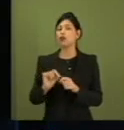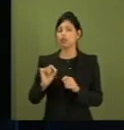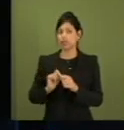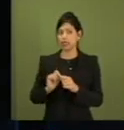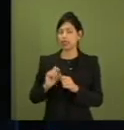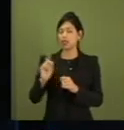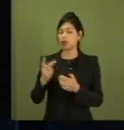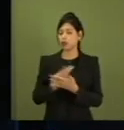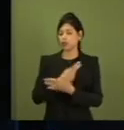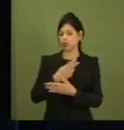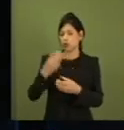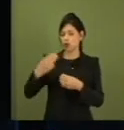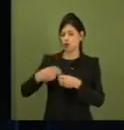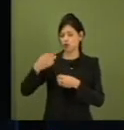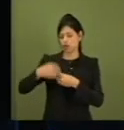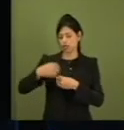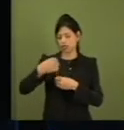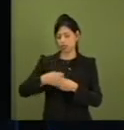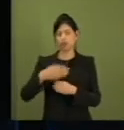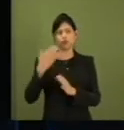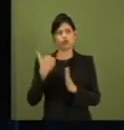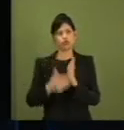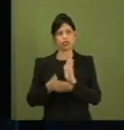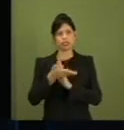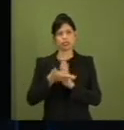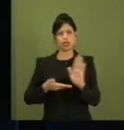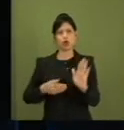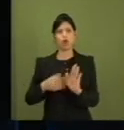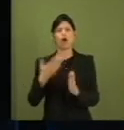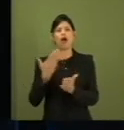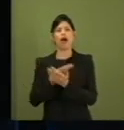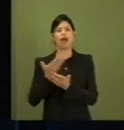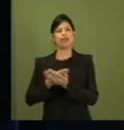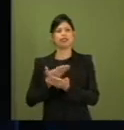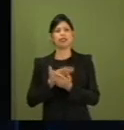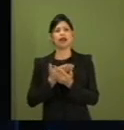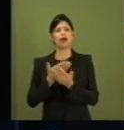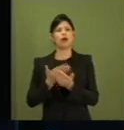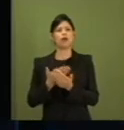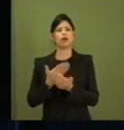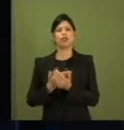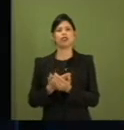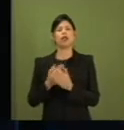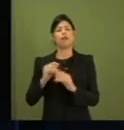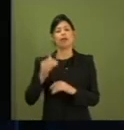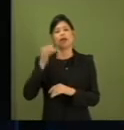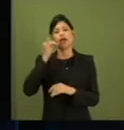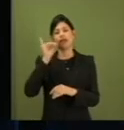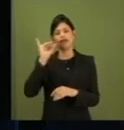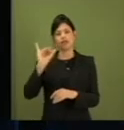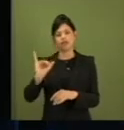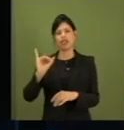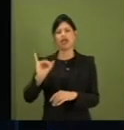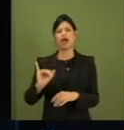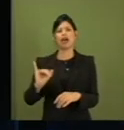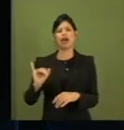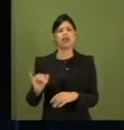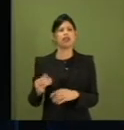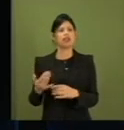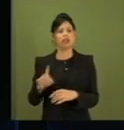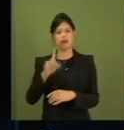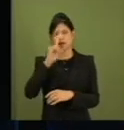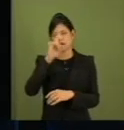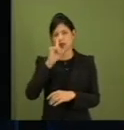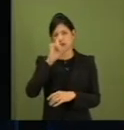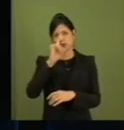aulas já nessa quarta-feira em razão da previsão de mais temporal. Viagens intermunicipais para o sul do Rio